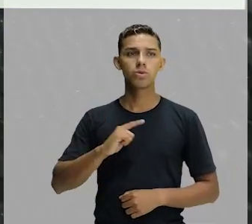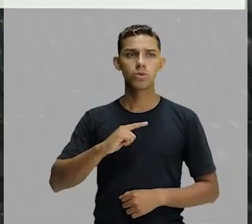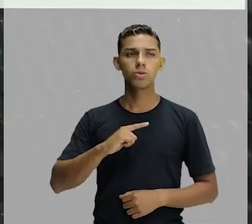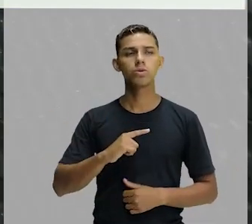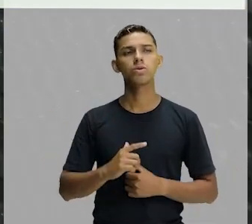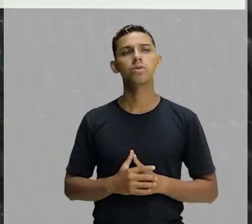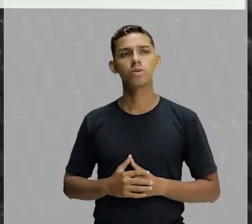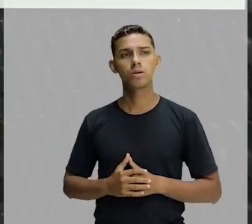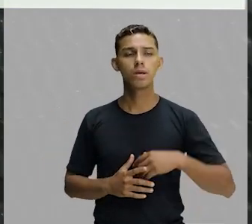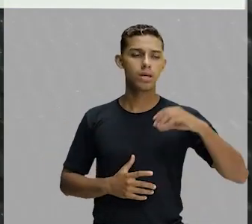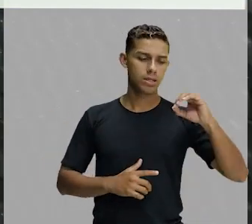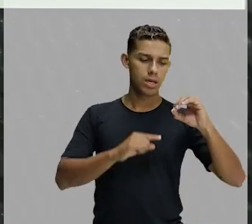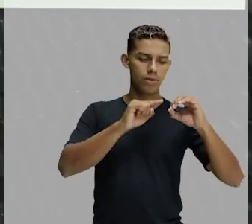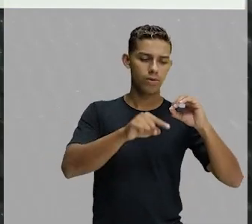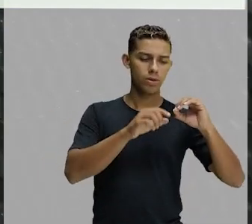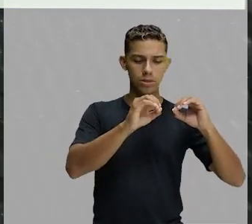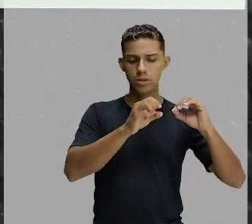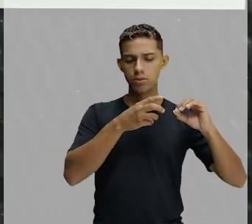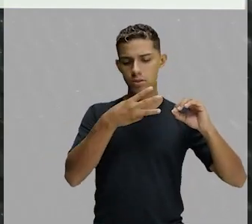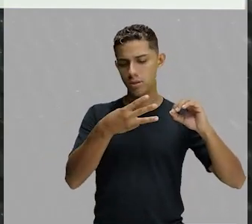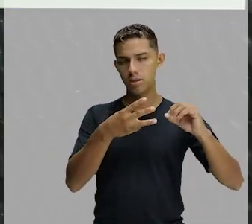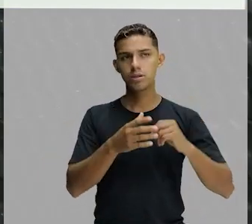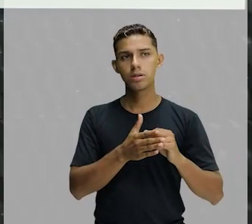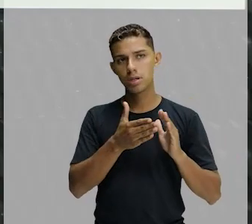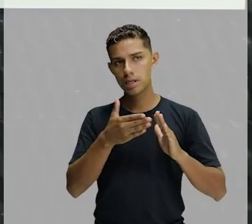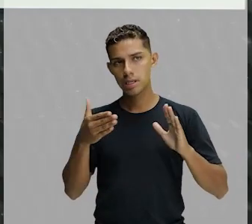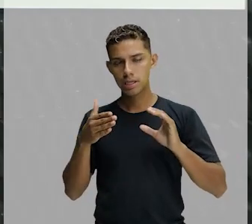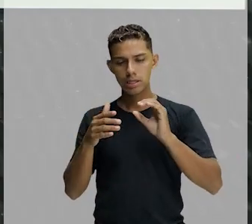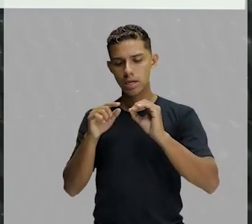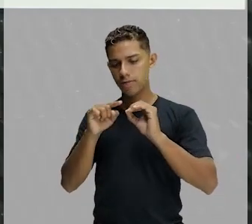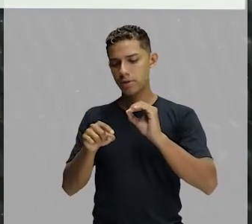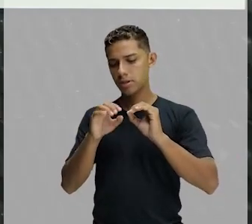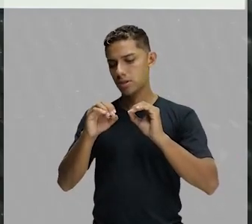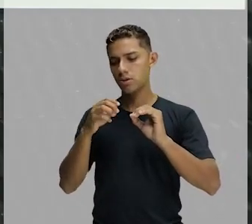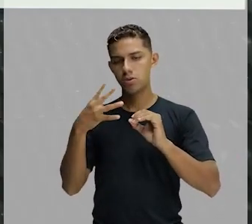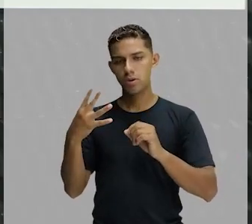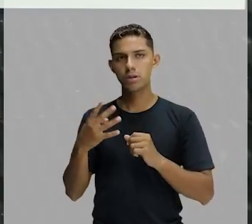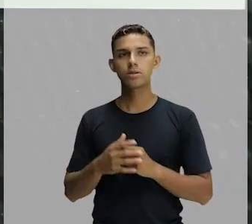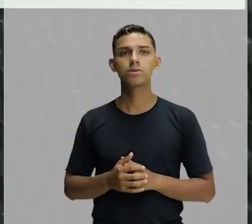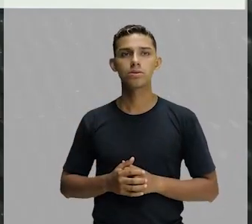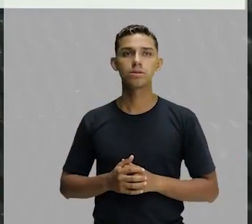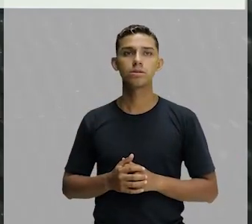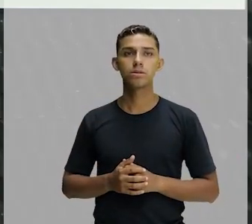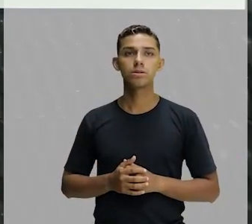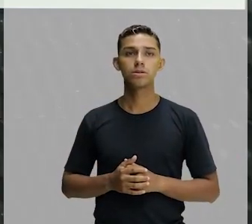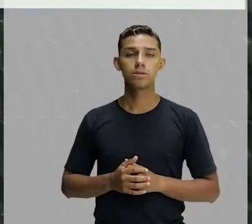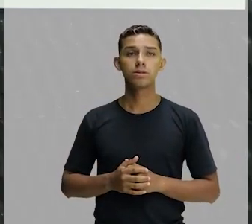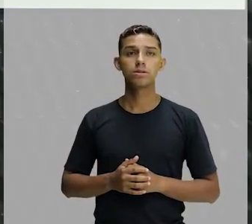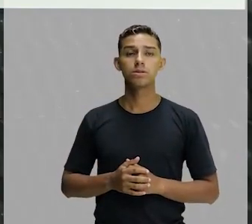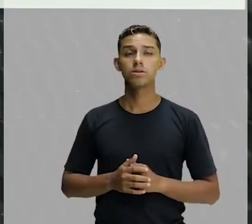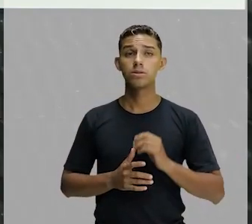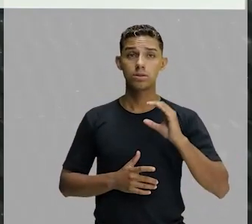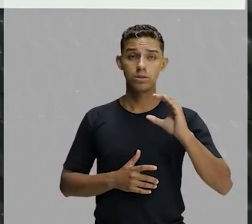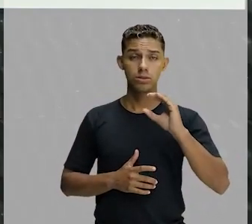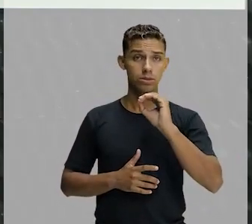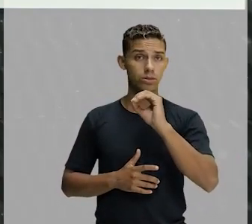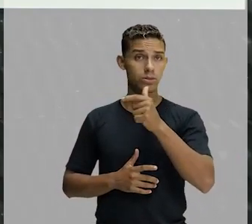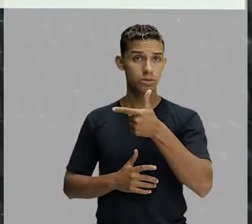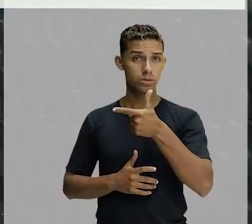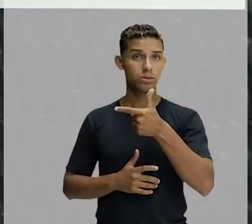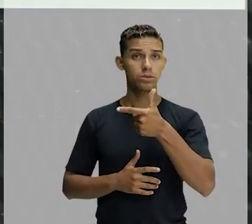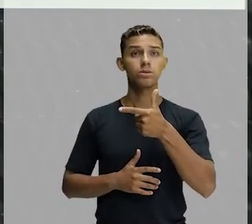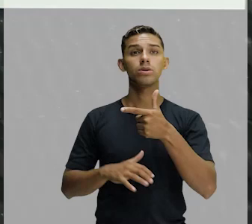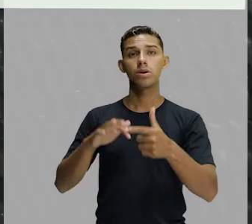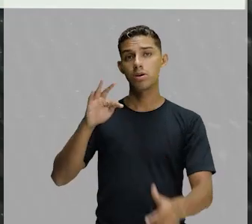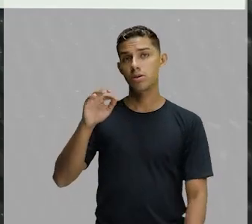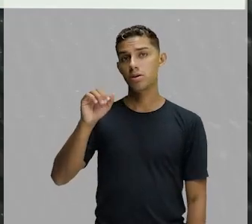apenas 0,03 a 0,04% de gás carbônico na atmosfera. Então, o gás carbônico ele é um